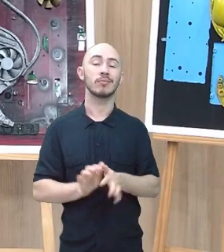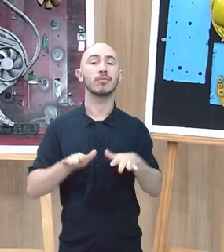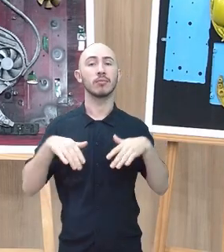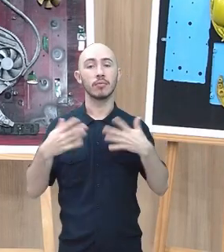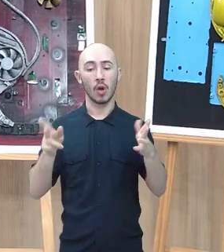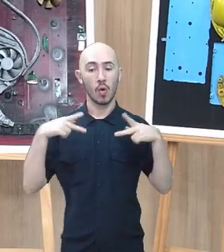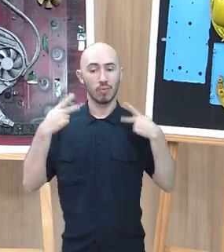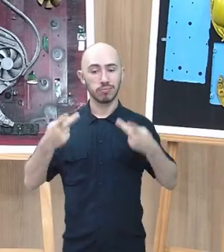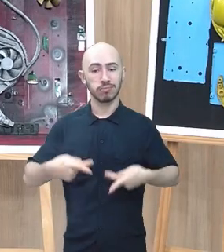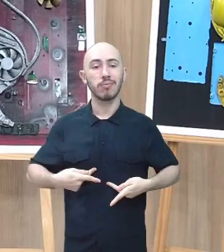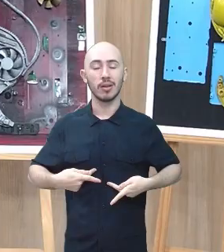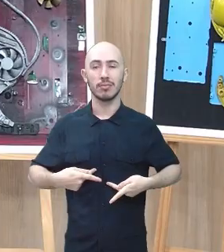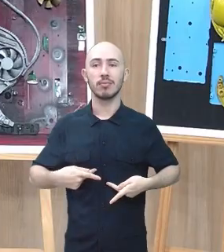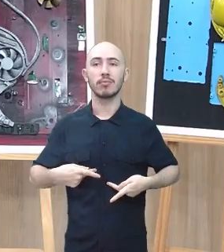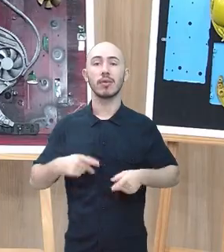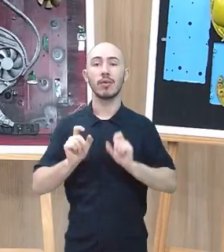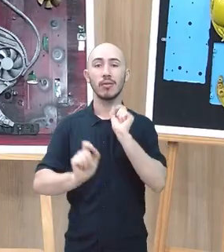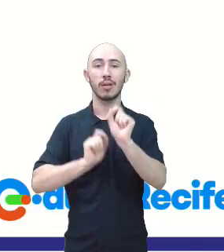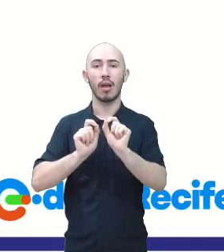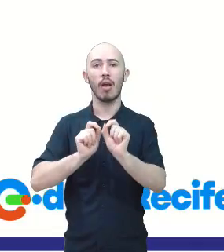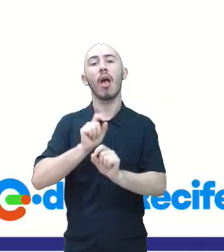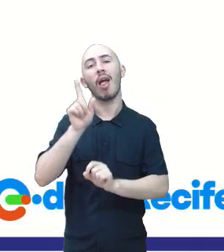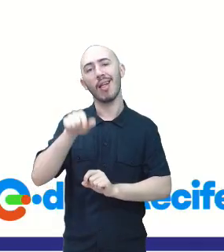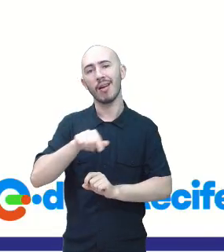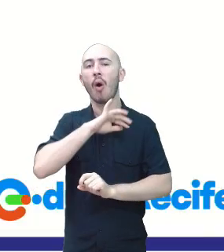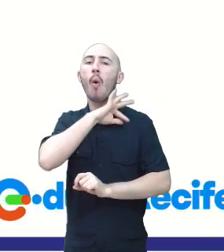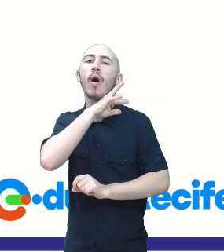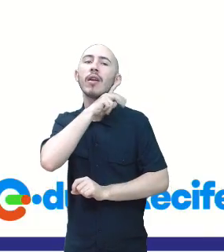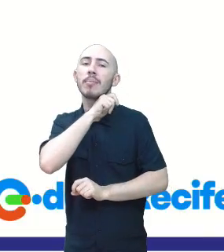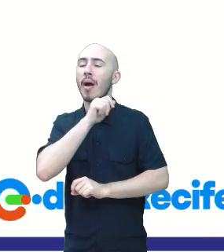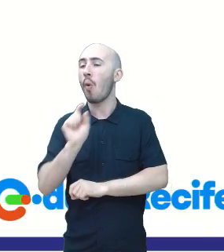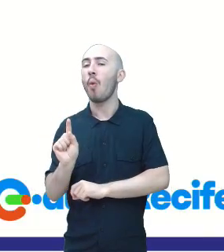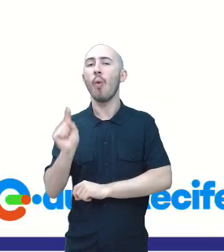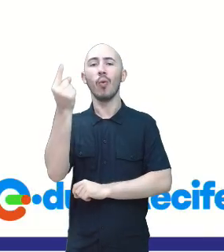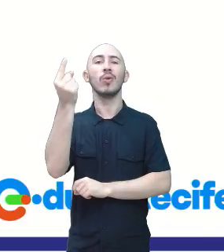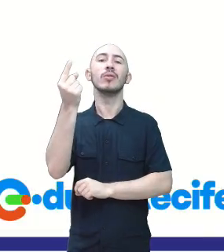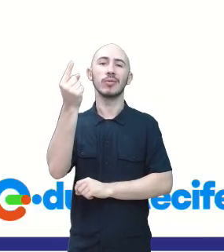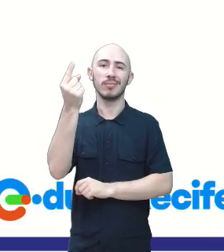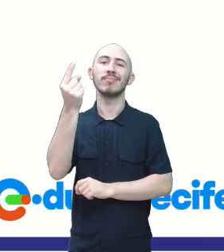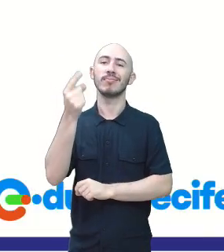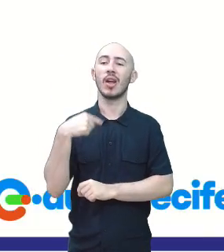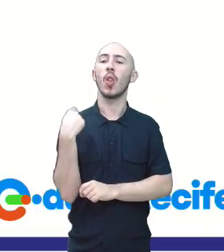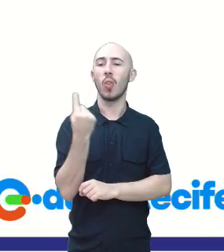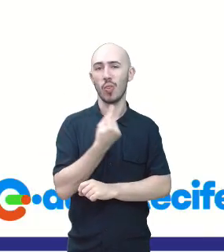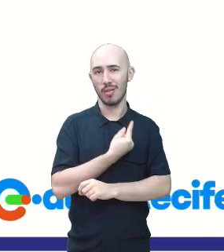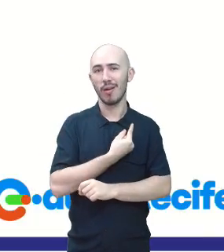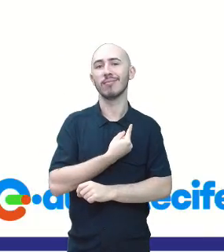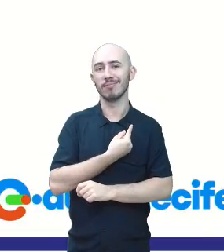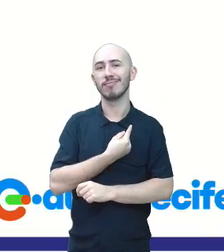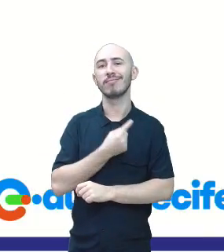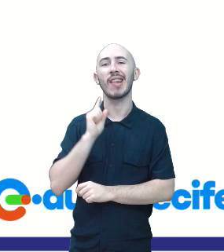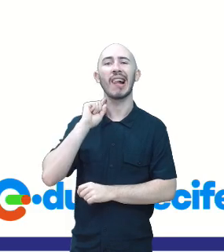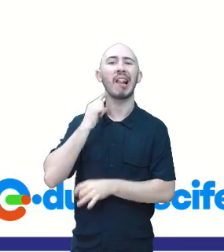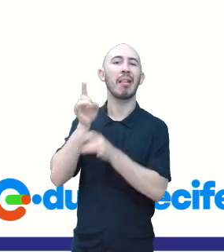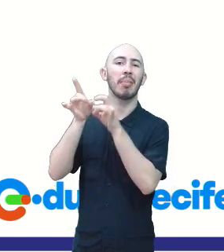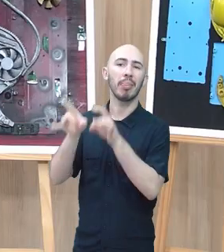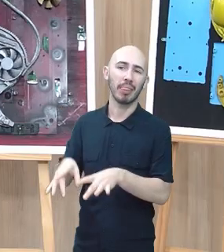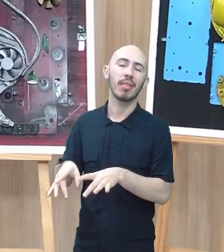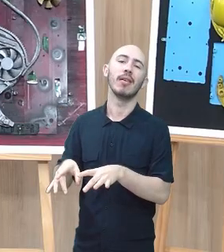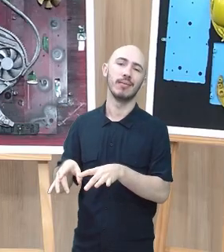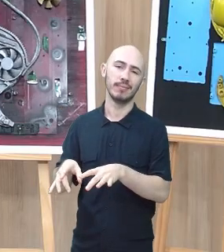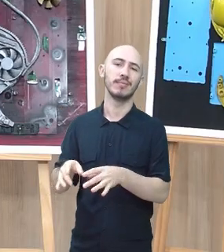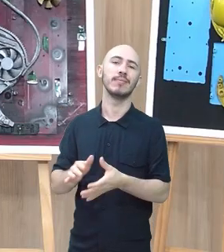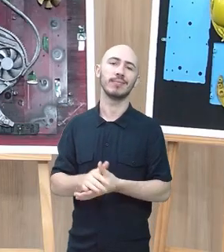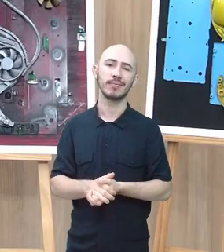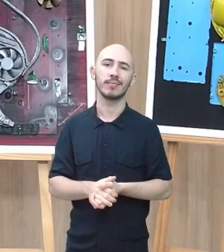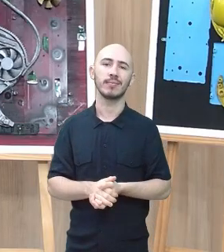o ser humano é o único animal que produz resíduo, certo? Nós, seres humanos, somos esse ser